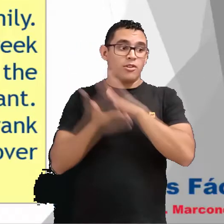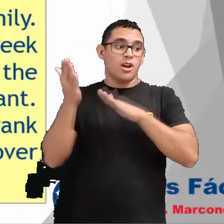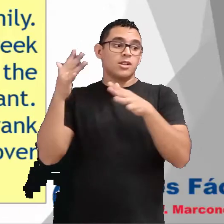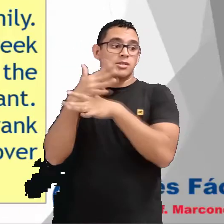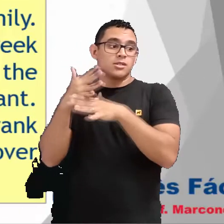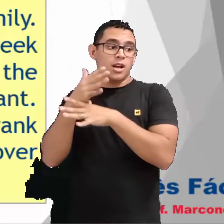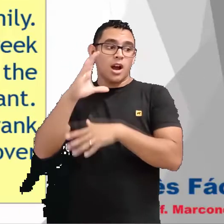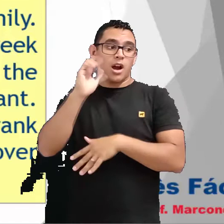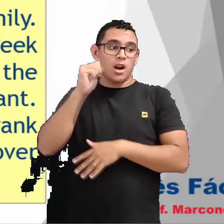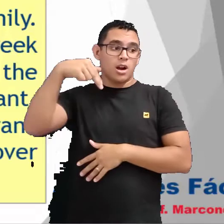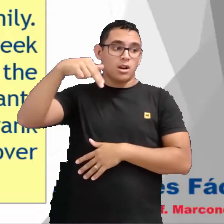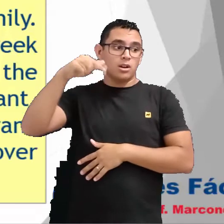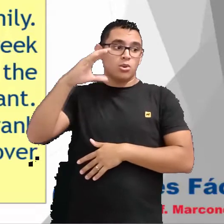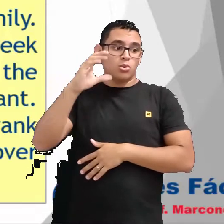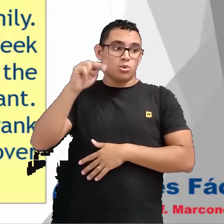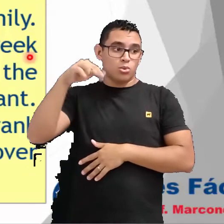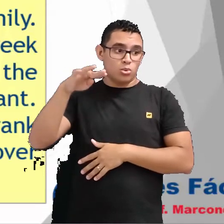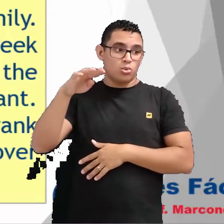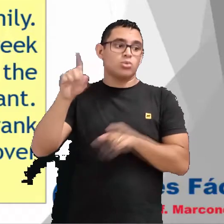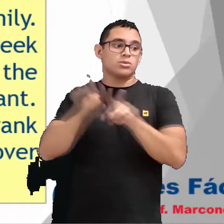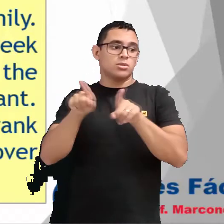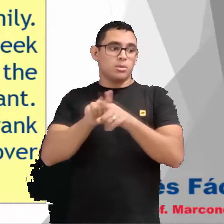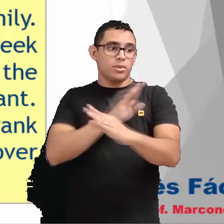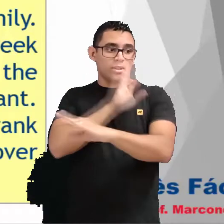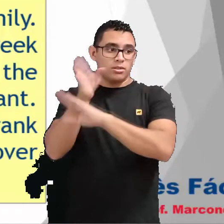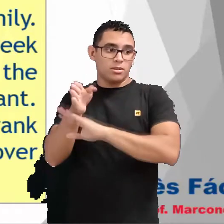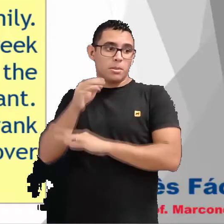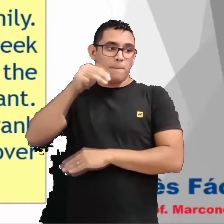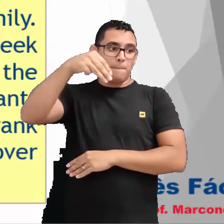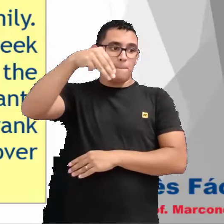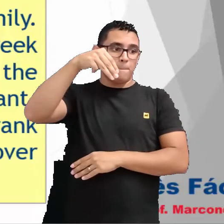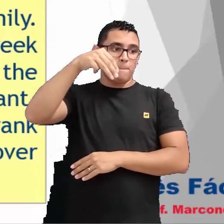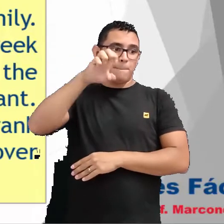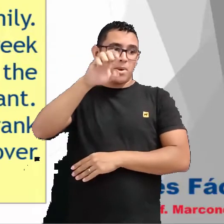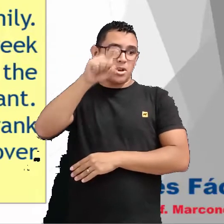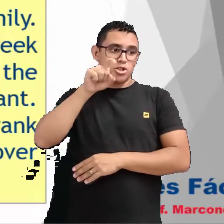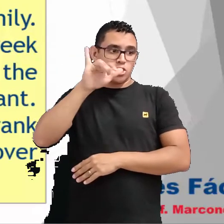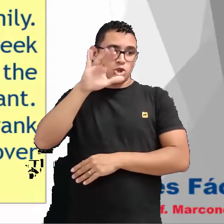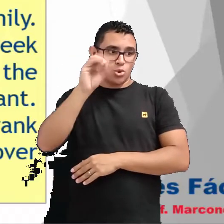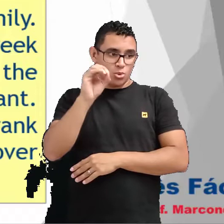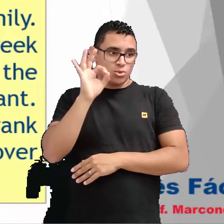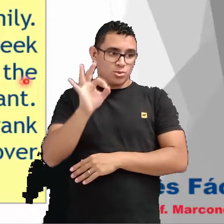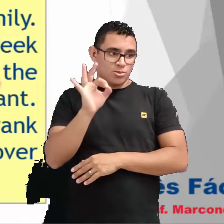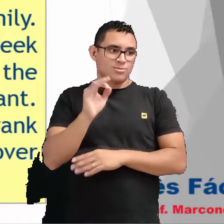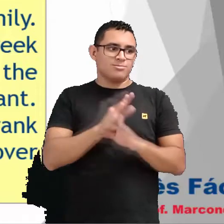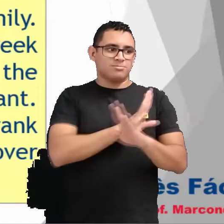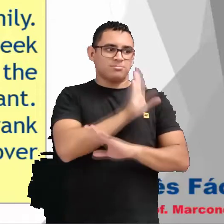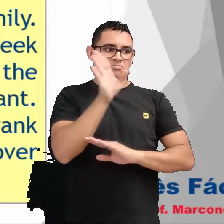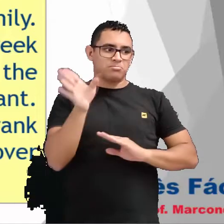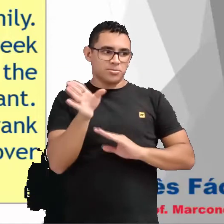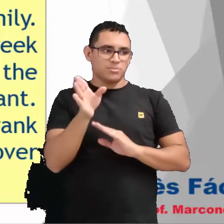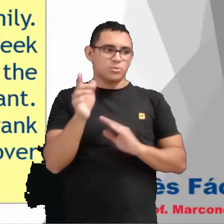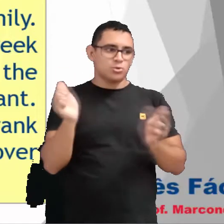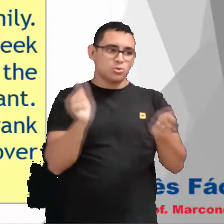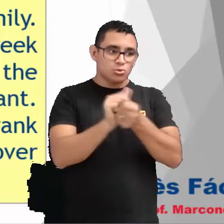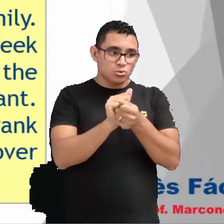in Mexico. Beth loved the week she spent there. In the mornings, she stayed at the